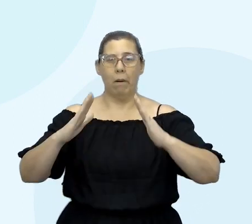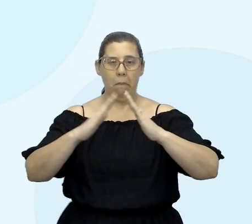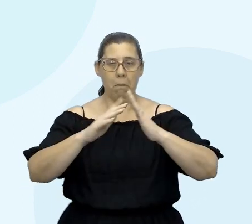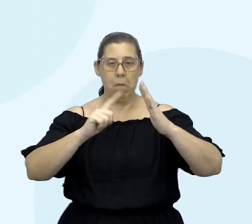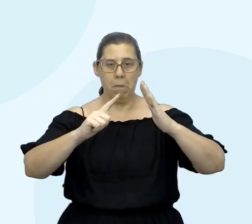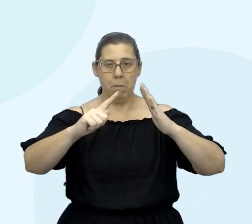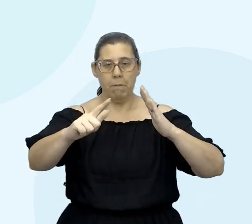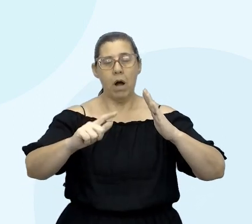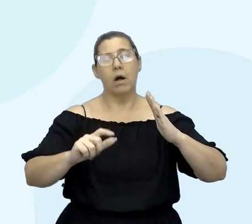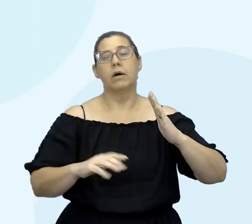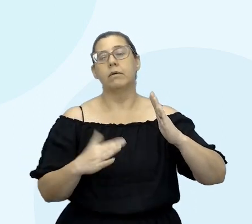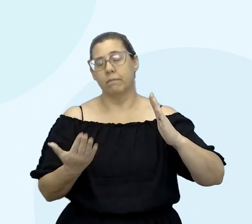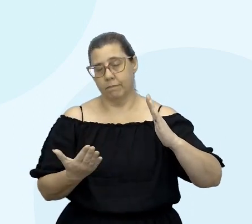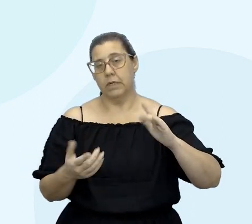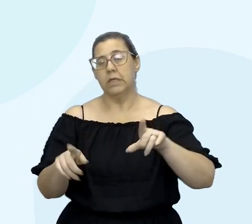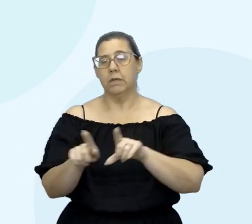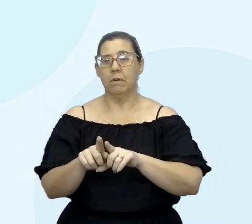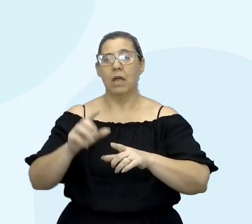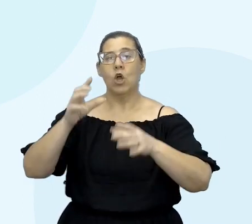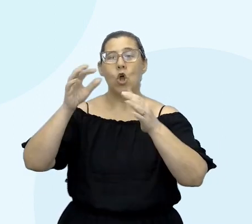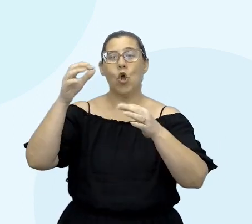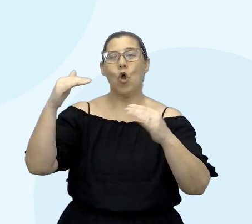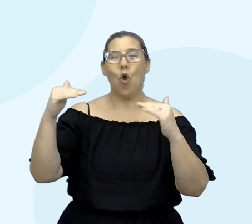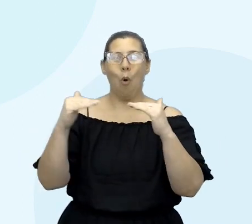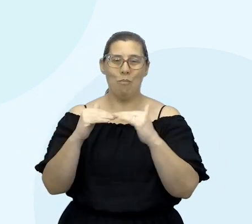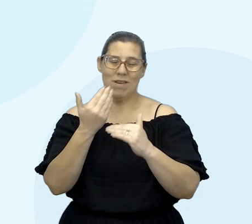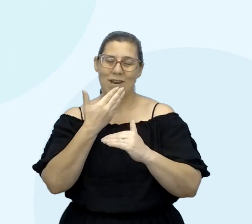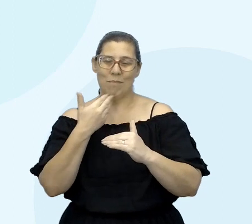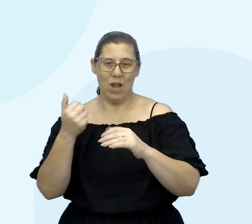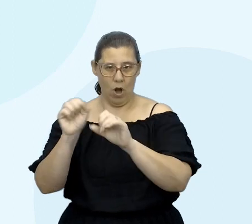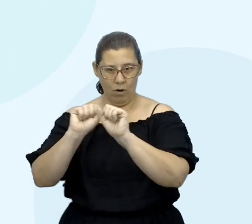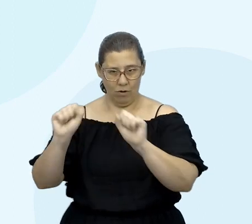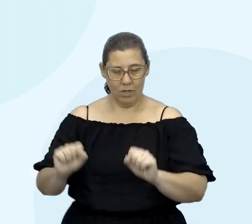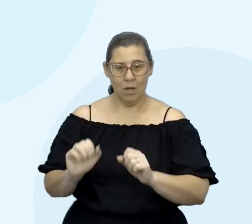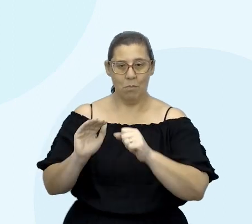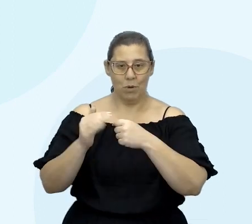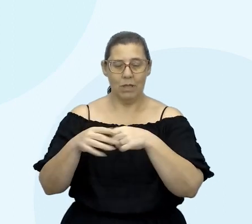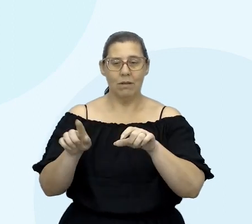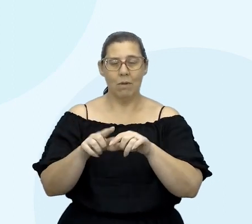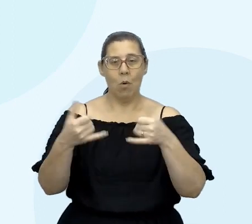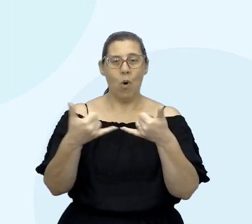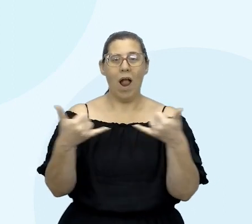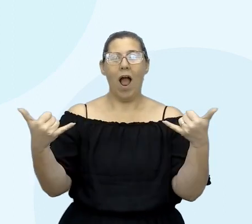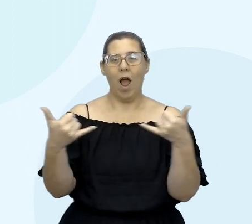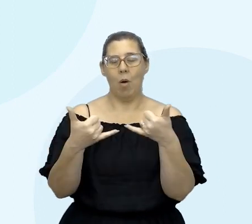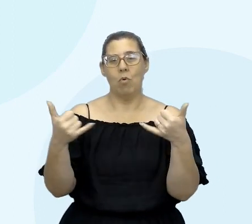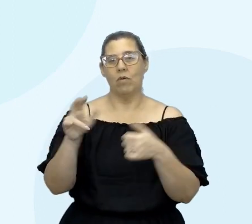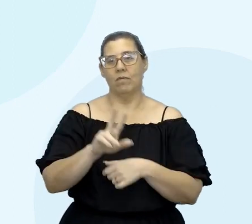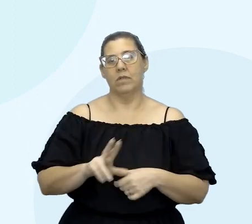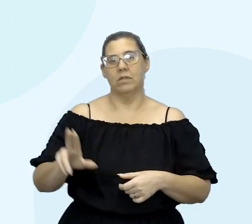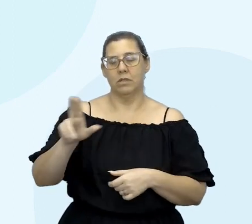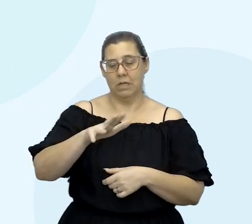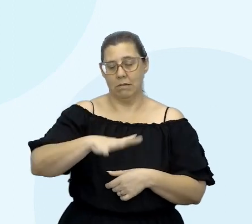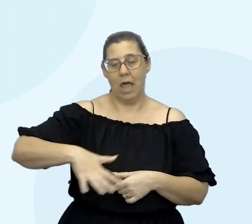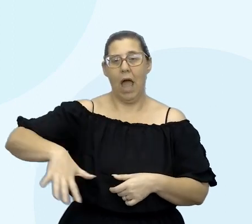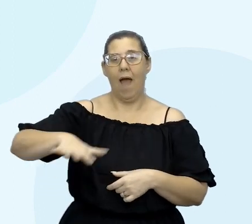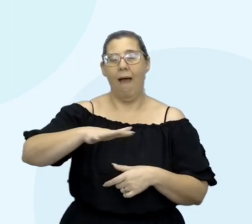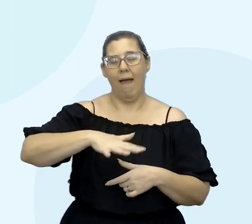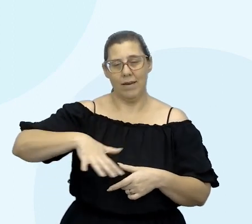um inversor mais adequado ao sistema, as proteções e o cabeamento que serão utilizados na